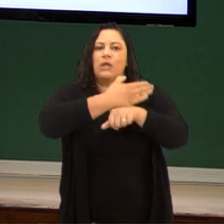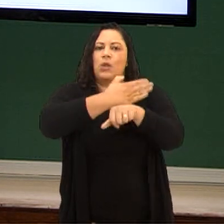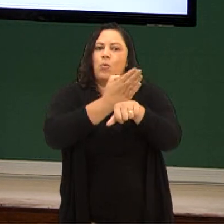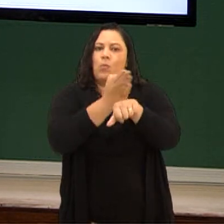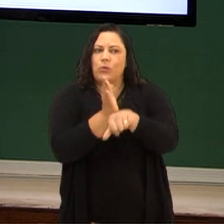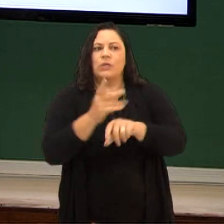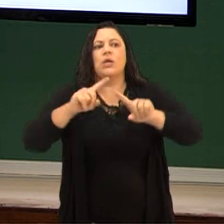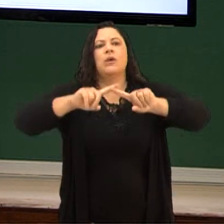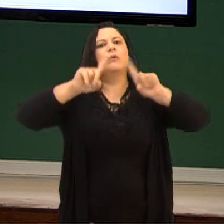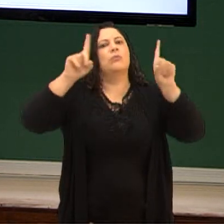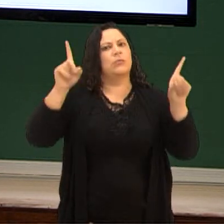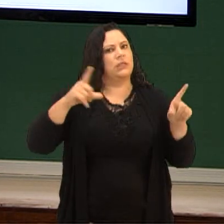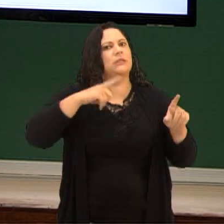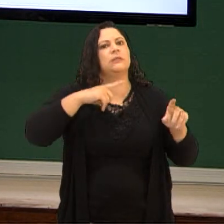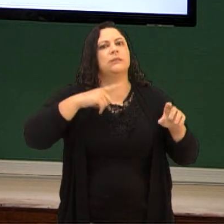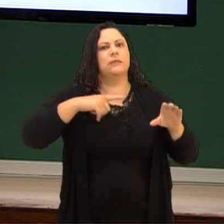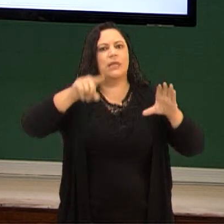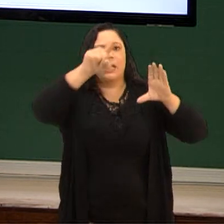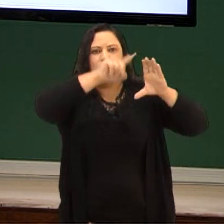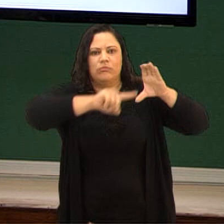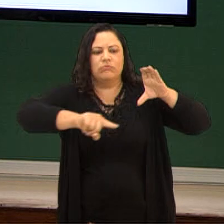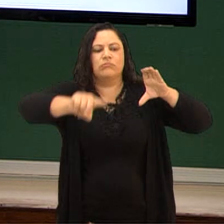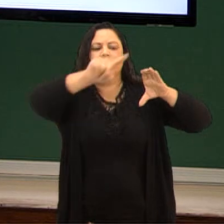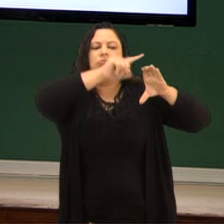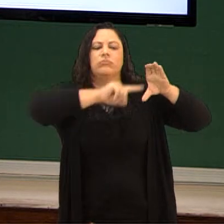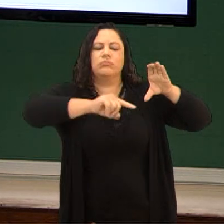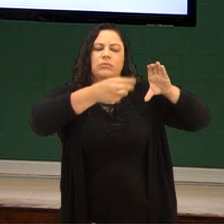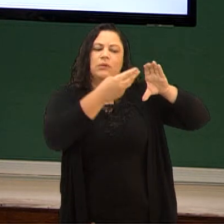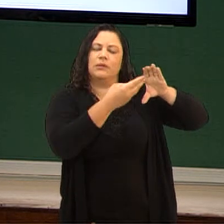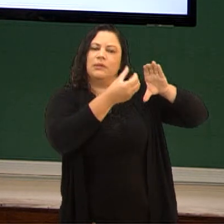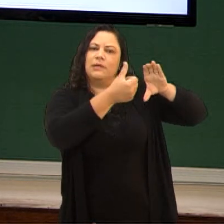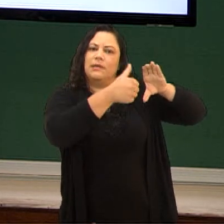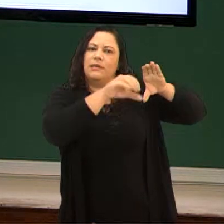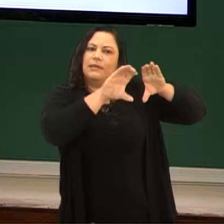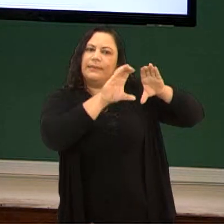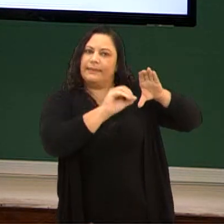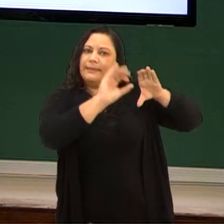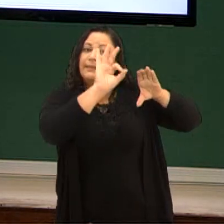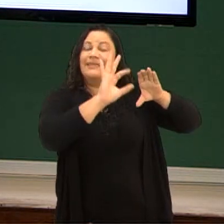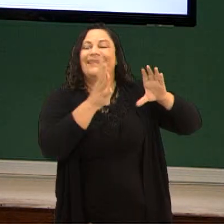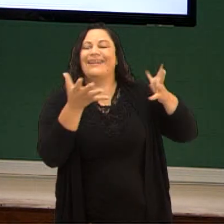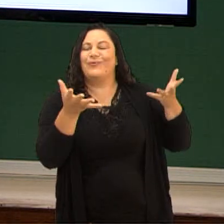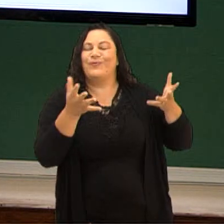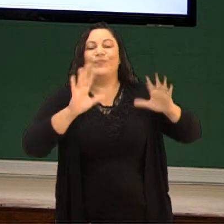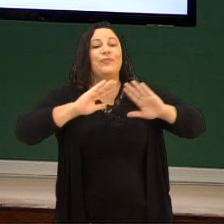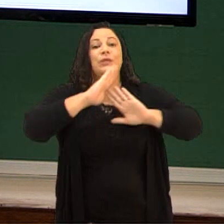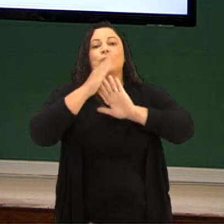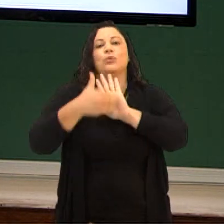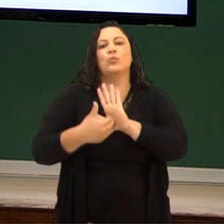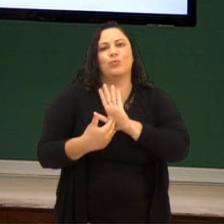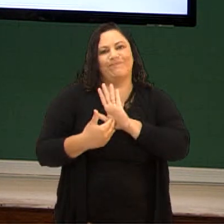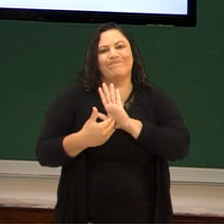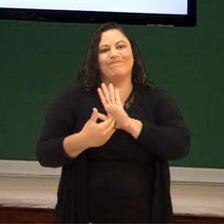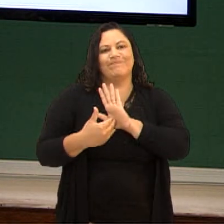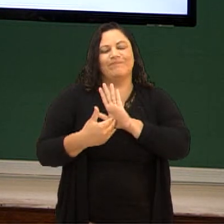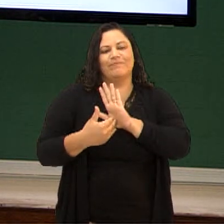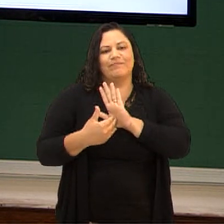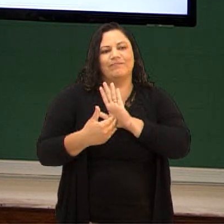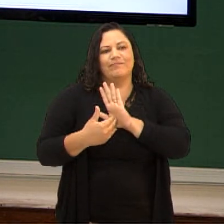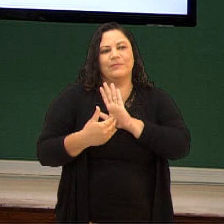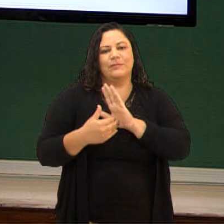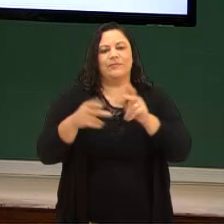minha angulação de 360 graus em todo o gráfico. Então, se eu tenho uma angulação